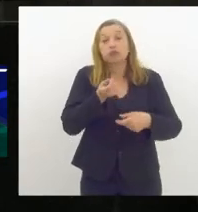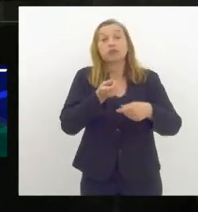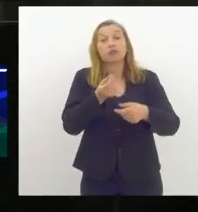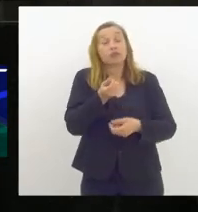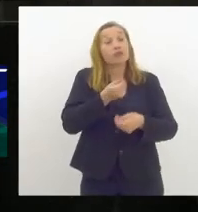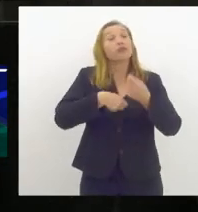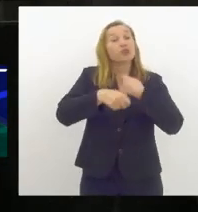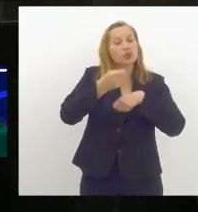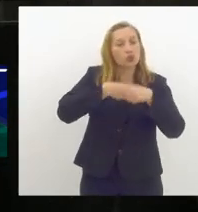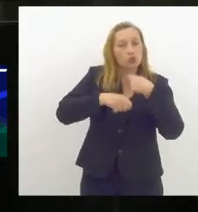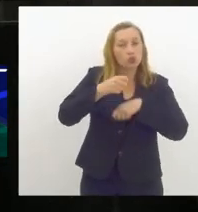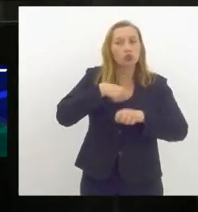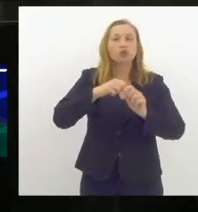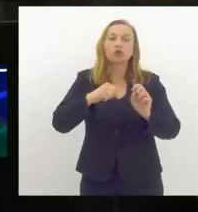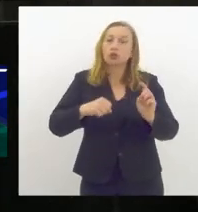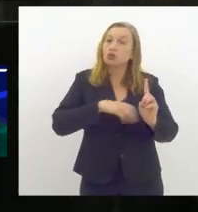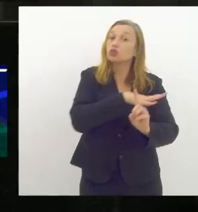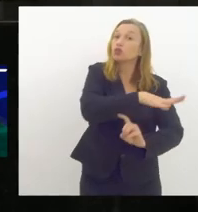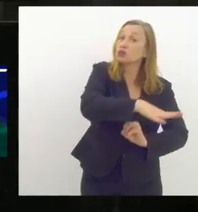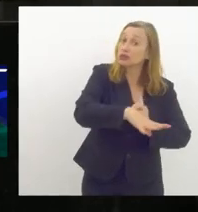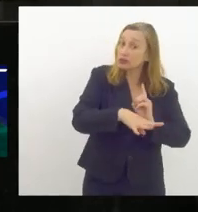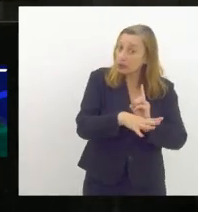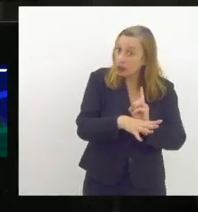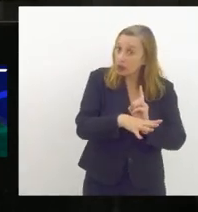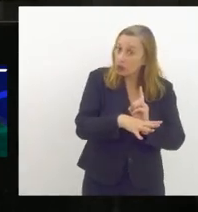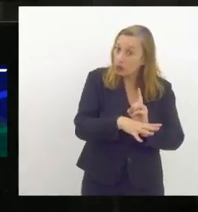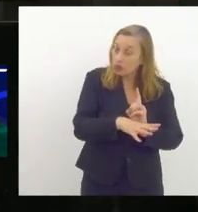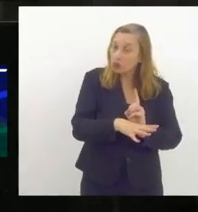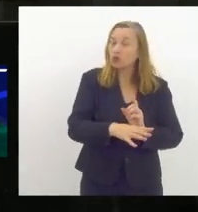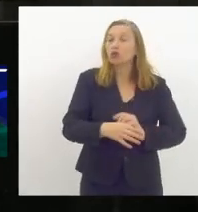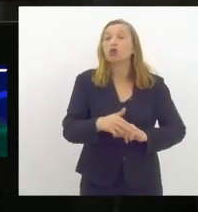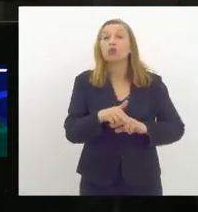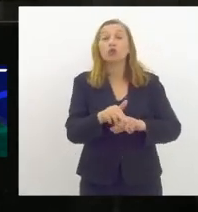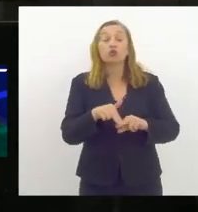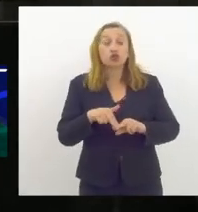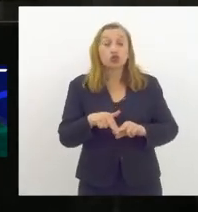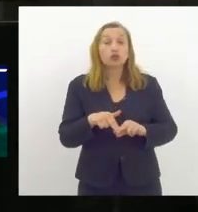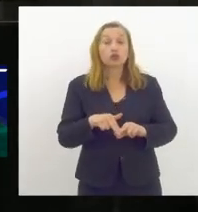econômica e social derivada